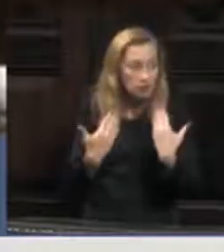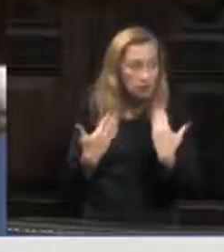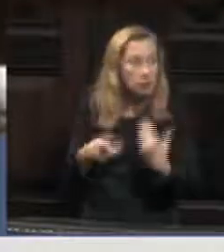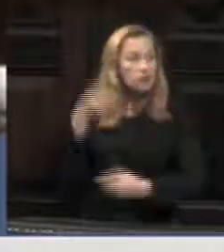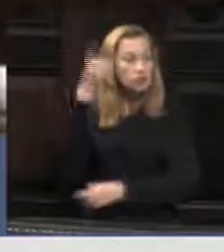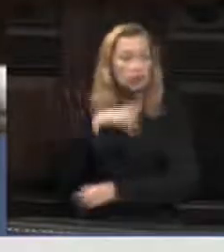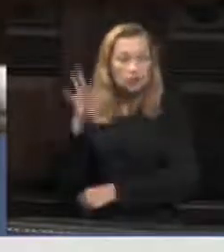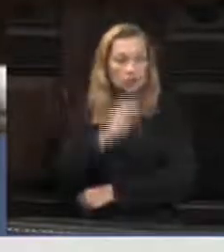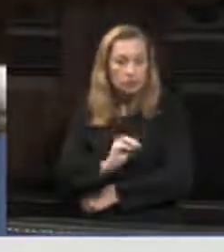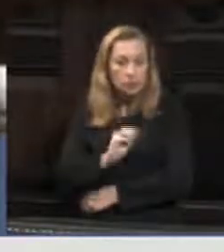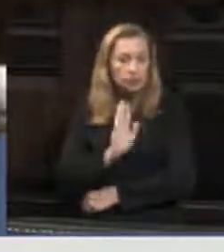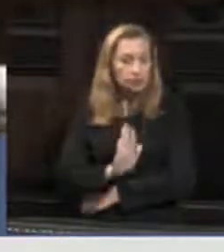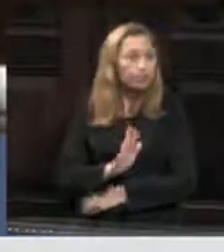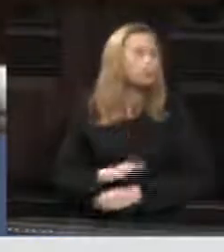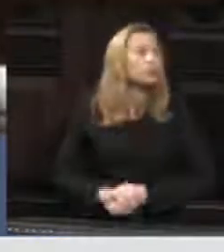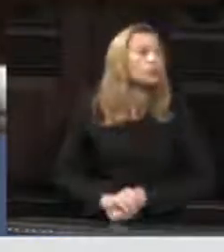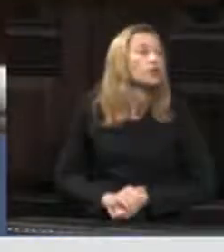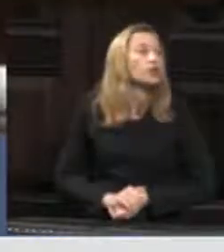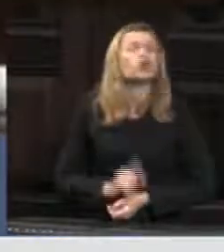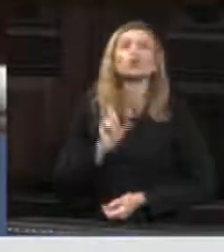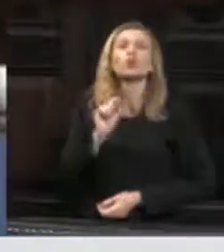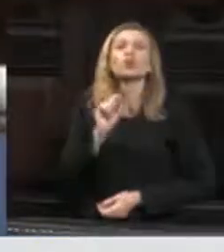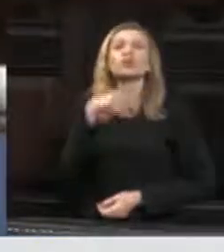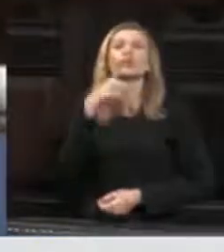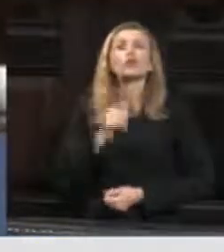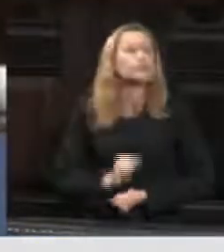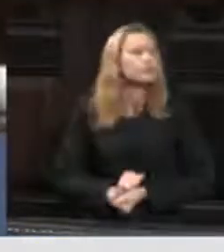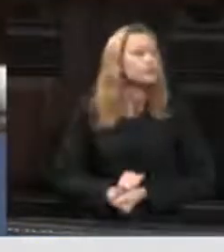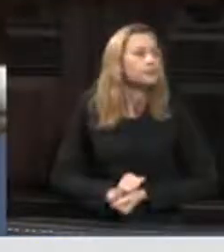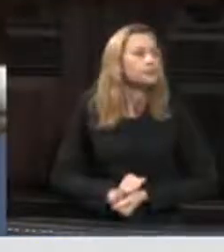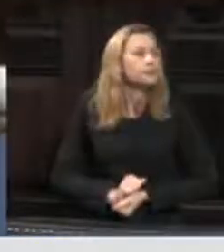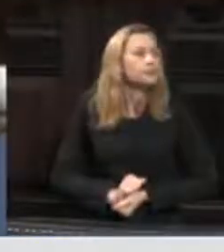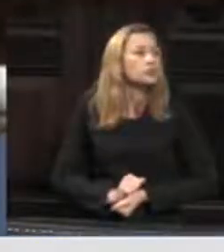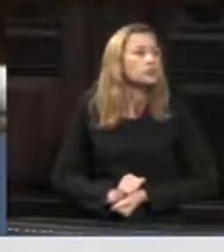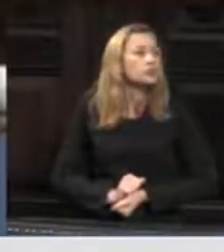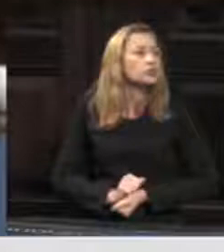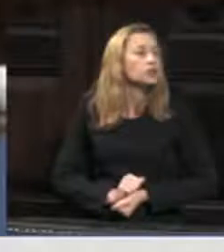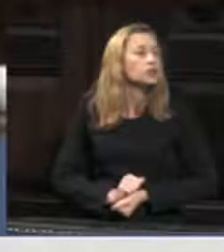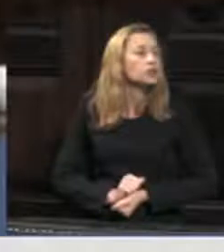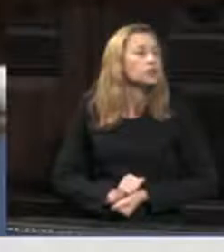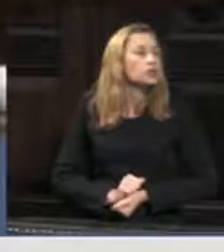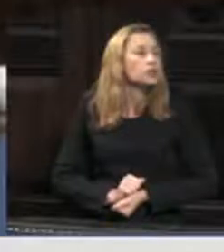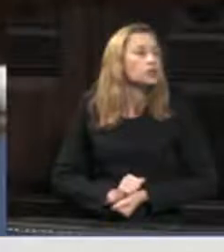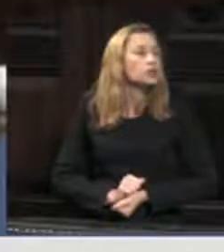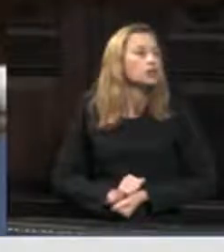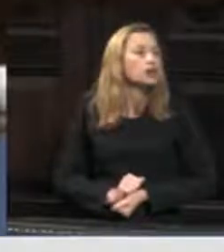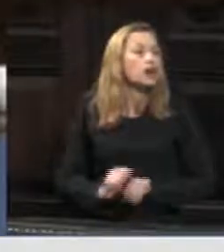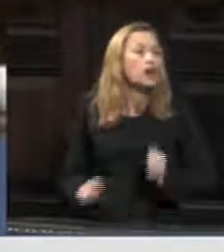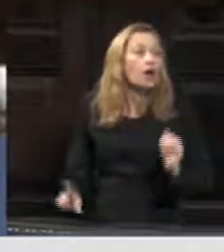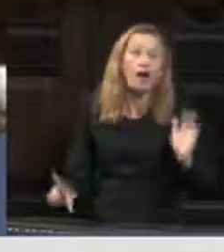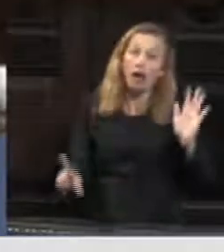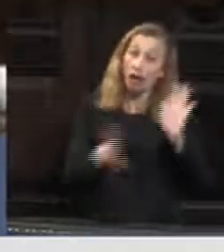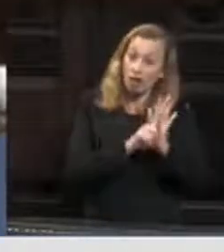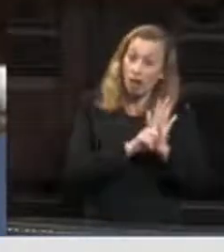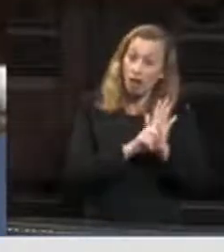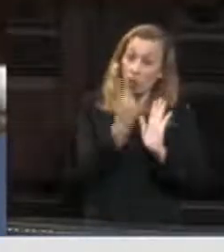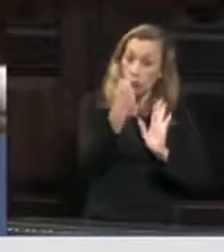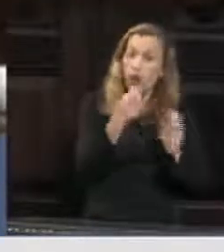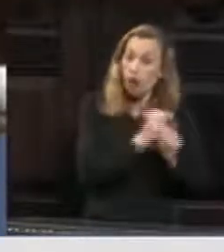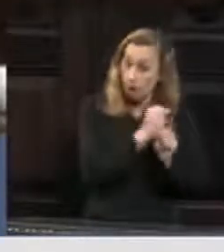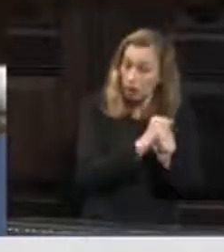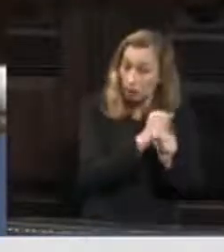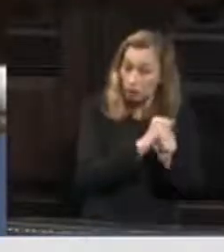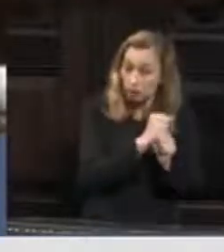luiz paulo e que disse parecer o parecer diz a lei é por um ano como